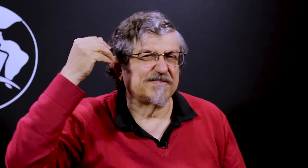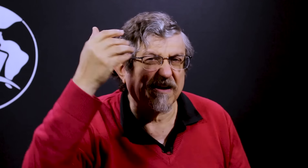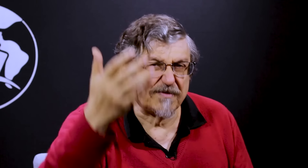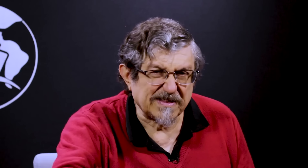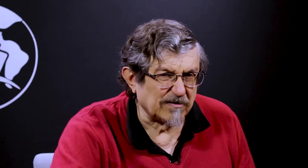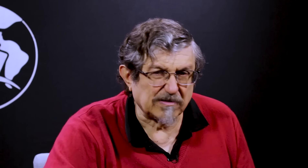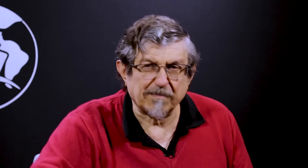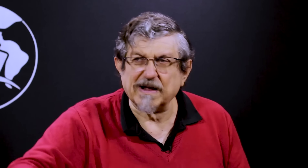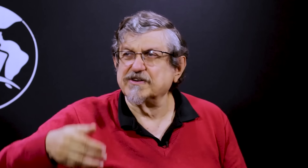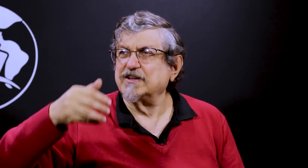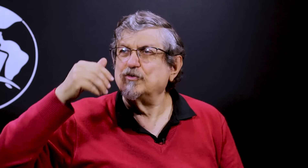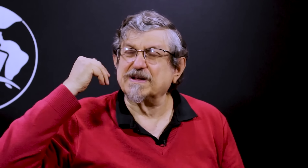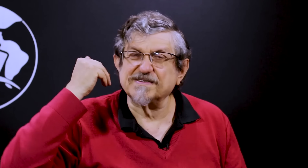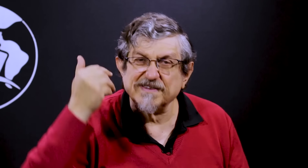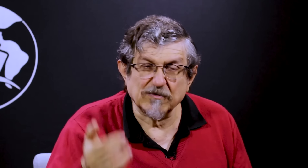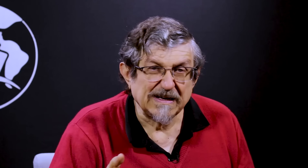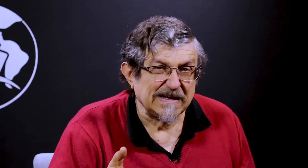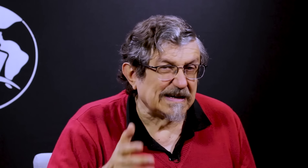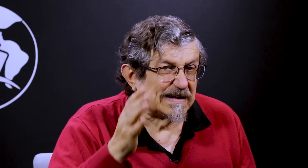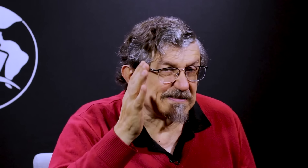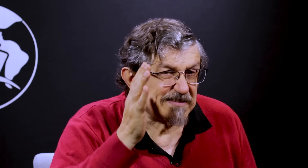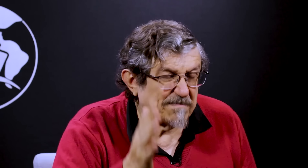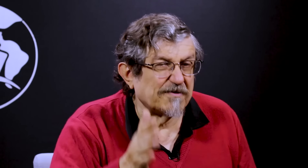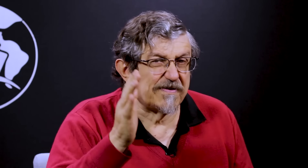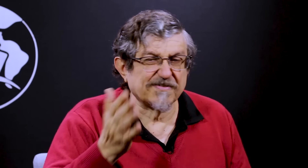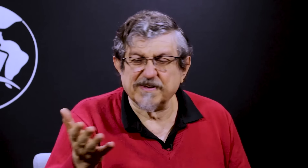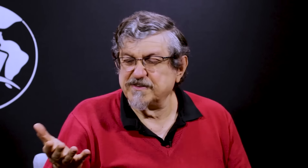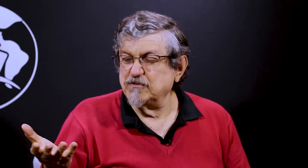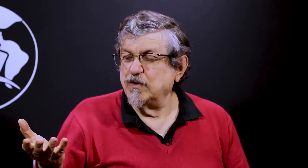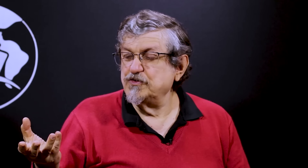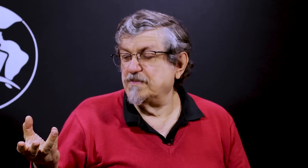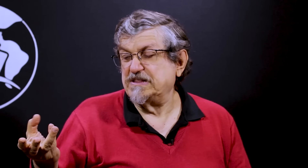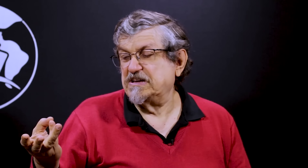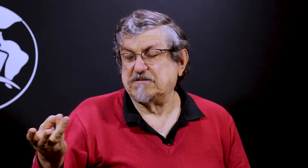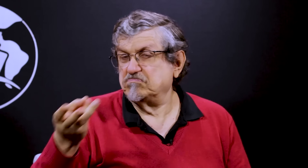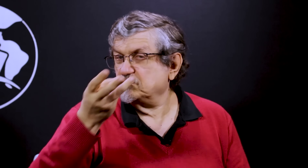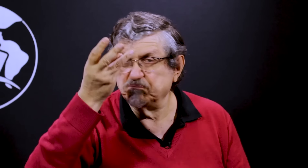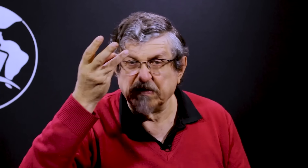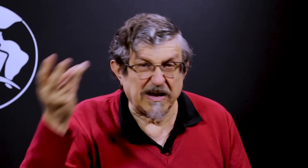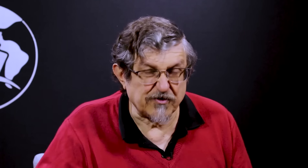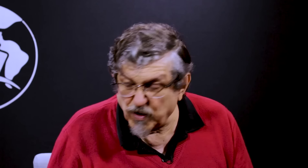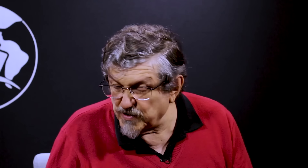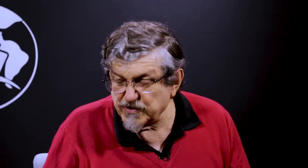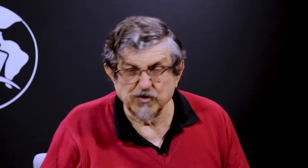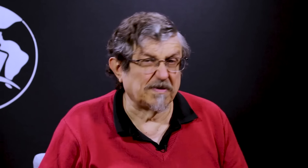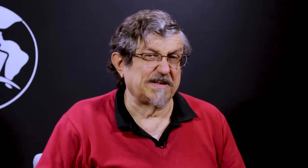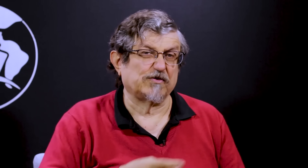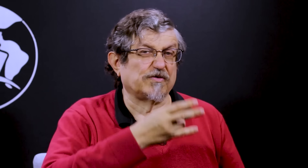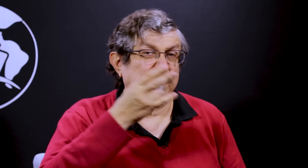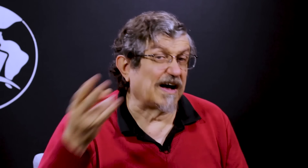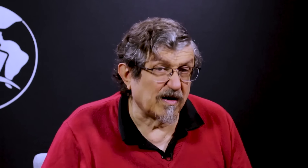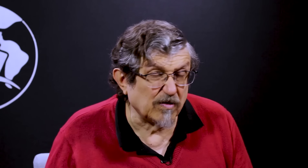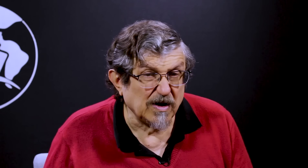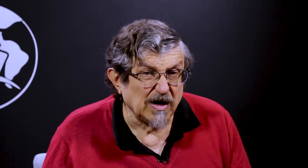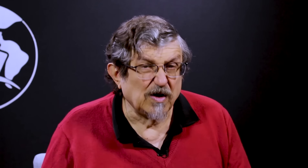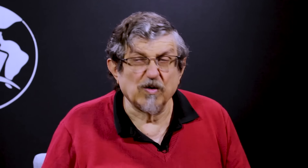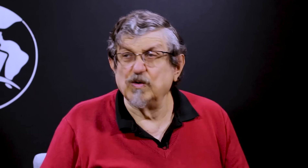prática da escravidão a prática da opressão ela sempre fez questão ou de maneira religiosa ou de maneira